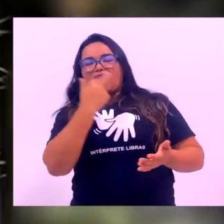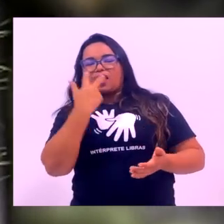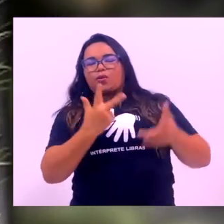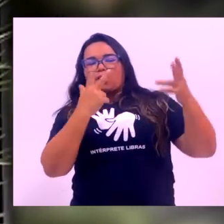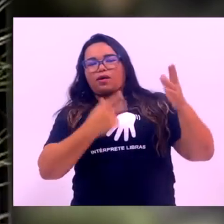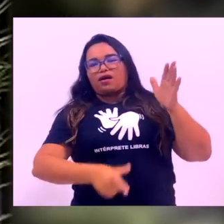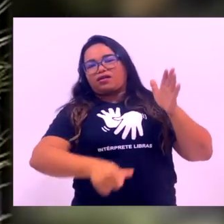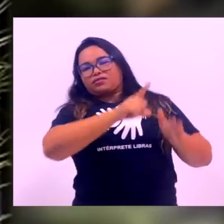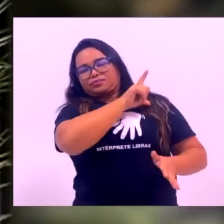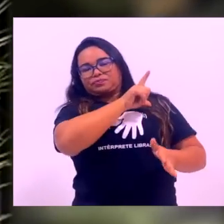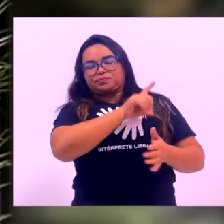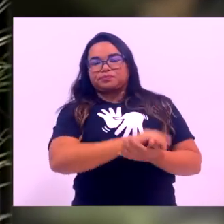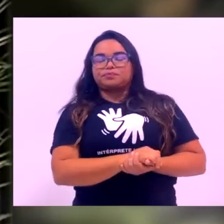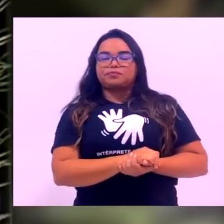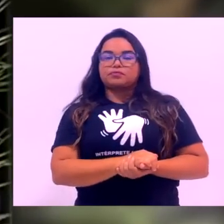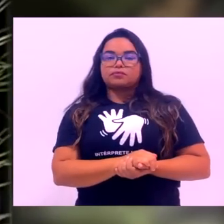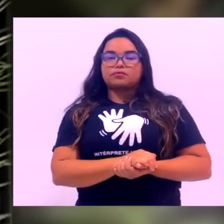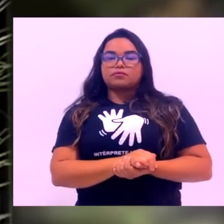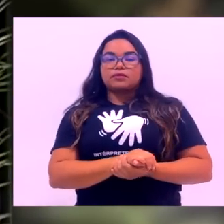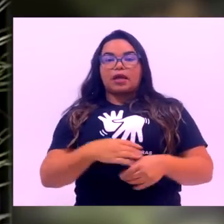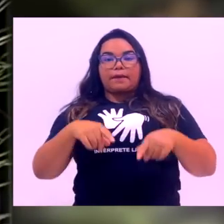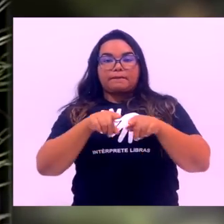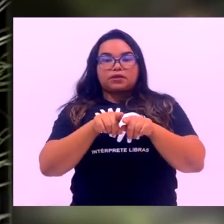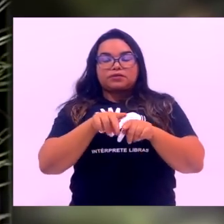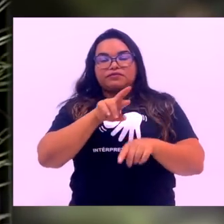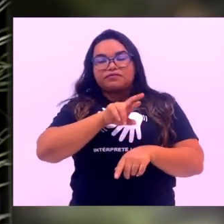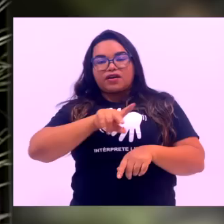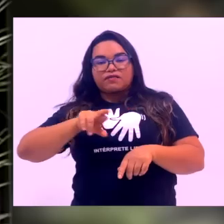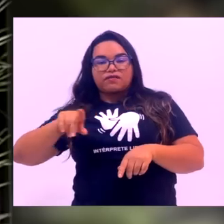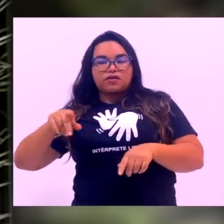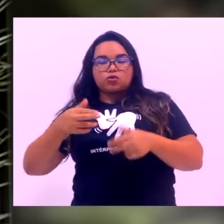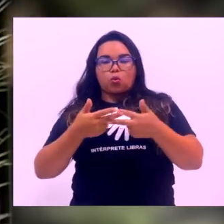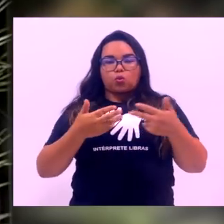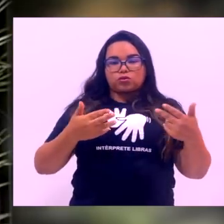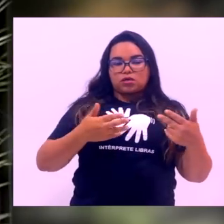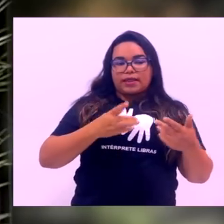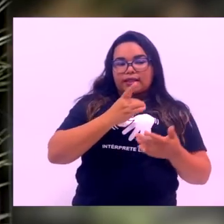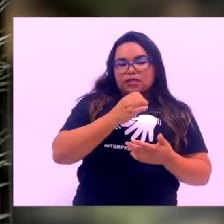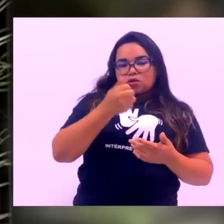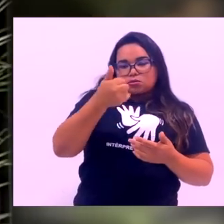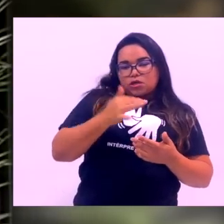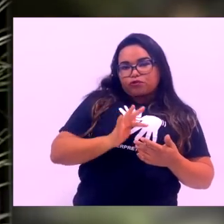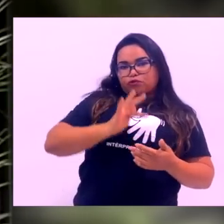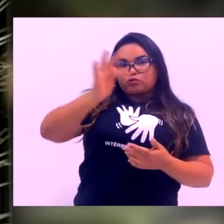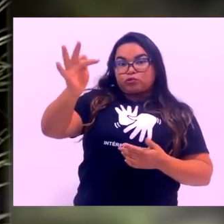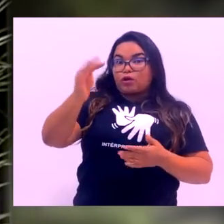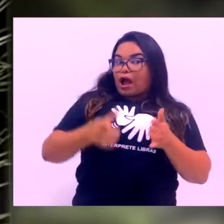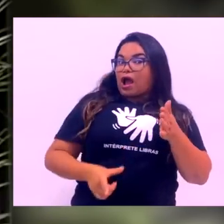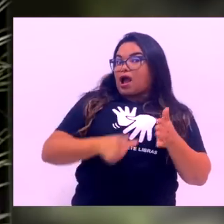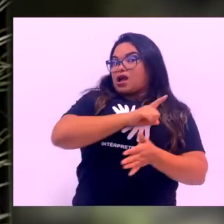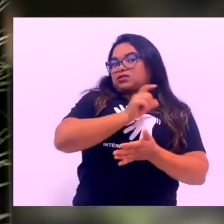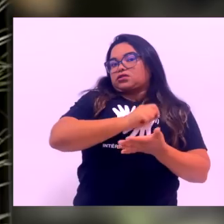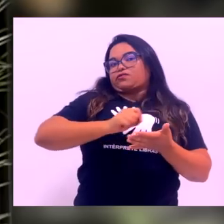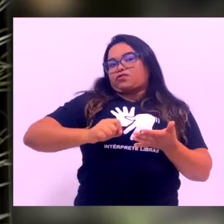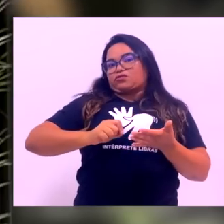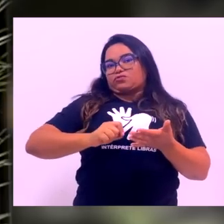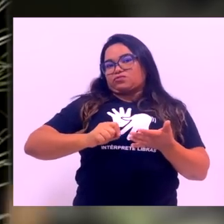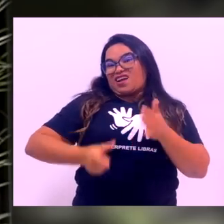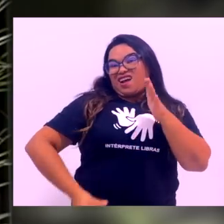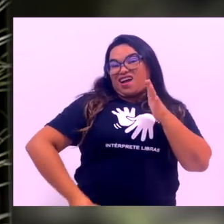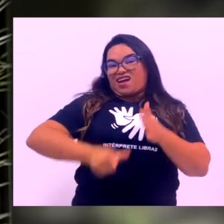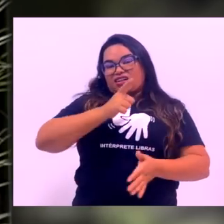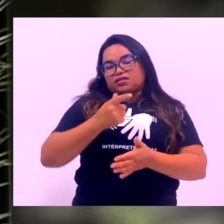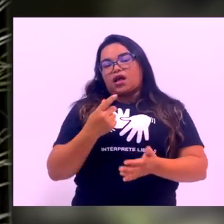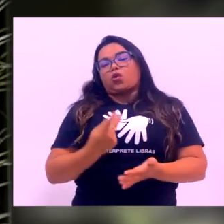essa razão. E em relação aos eventos que ele descreve, o livro de Daniel foi escrito antes dos